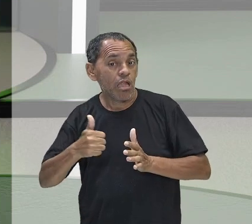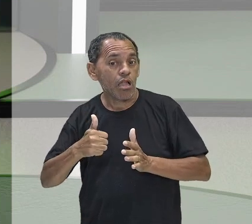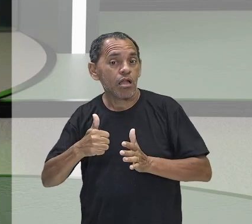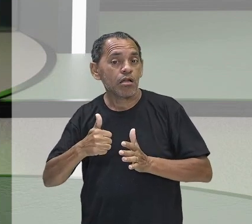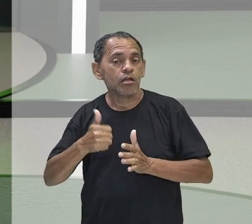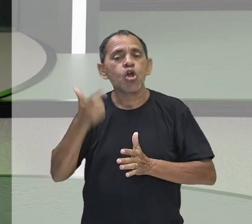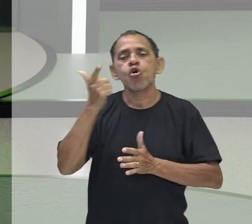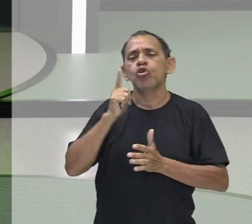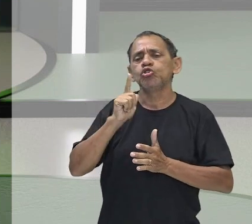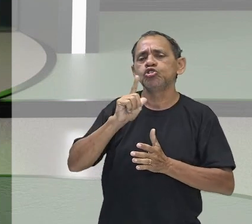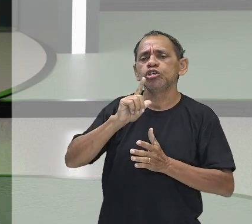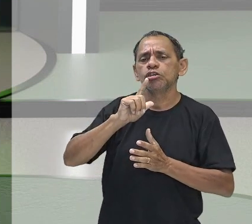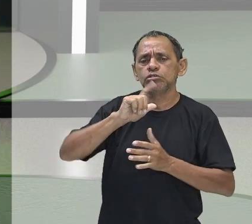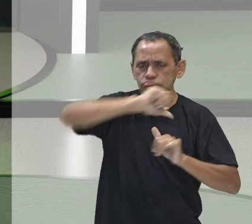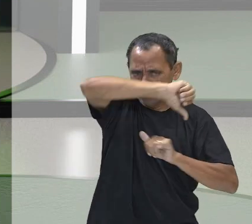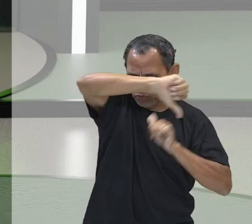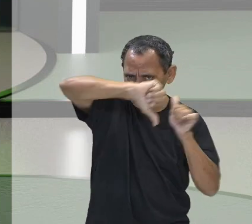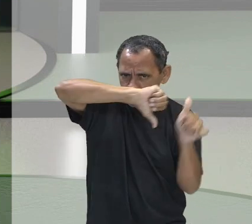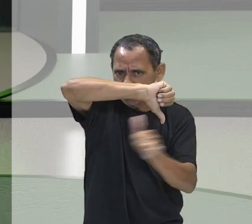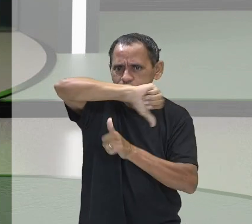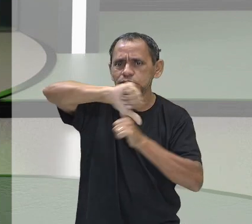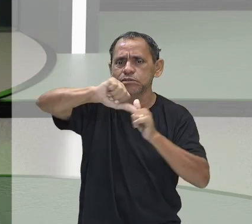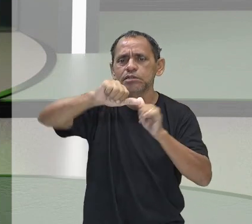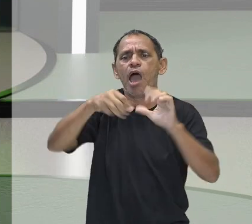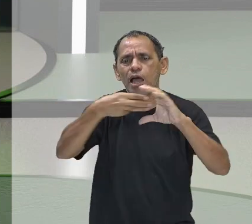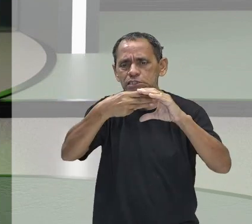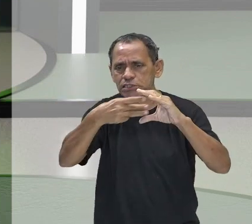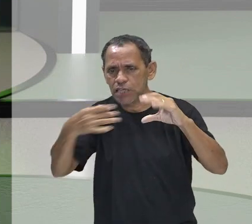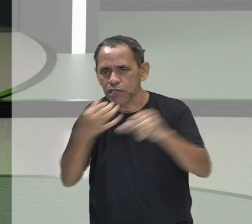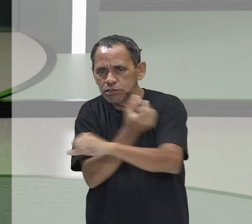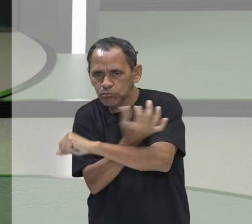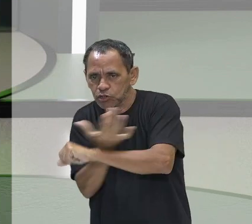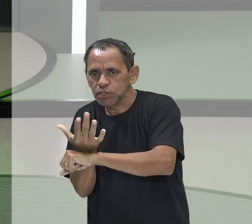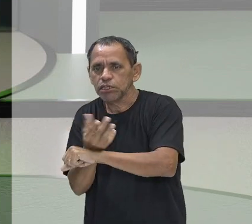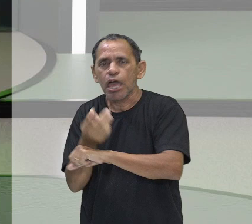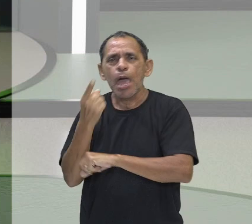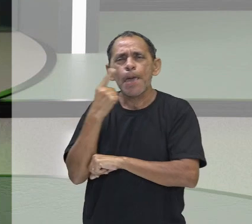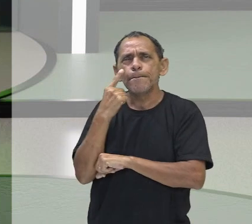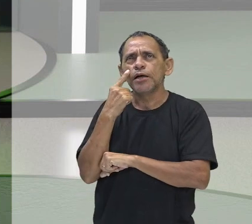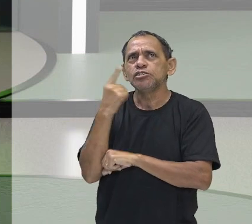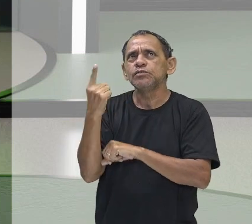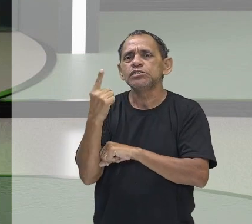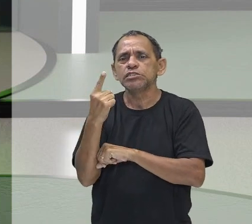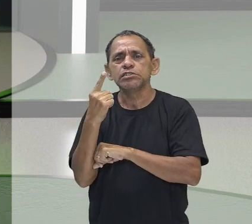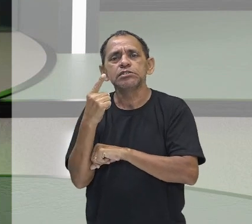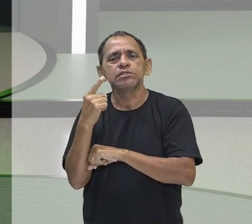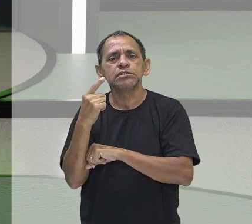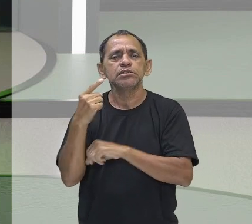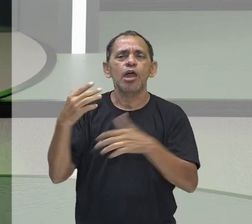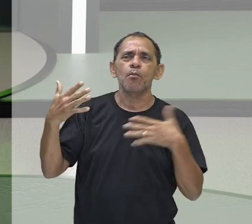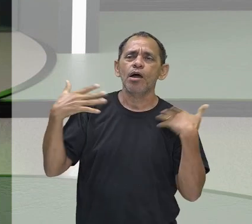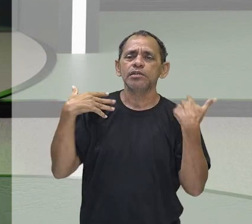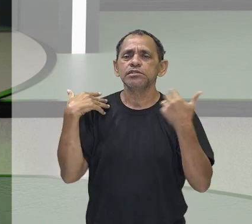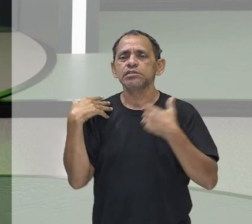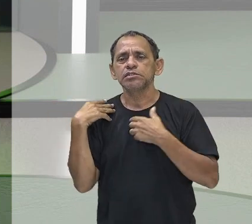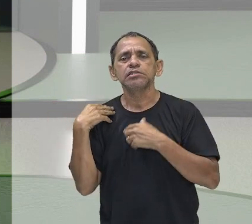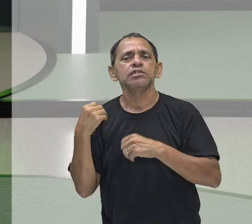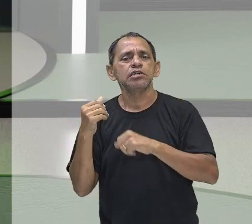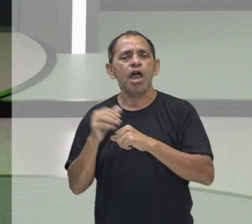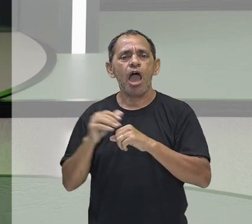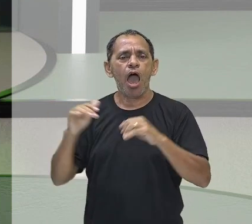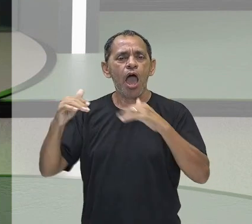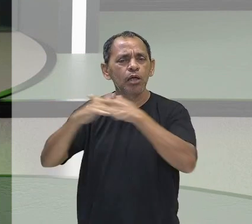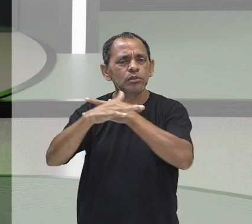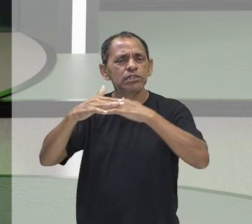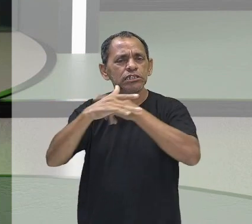Agora imagine você passear, olha um cenário futurístico, passear numa cidade à noite onde não tem poste